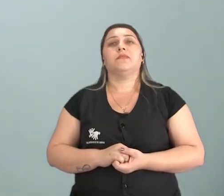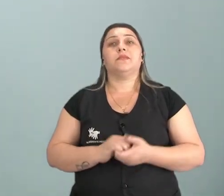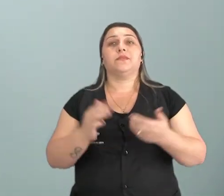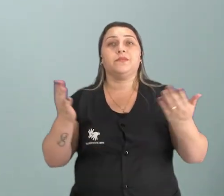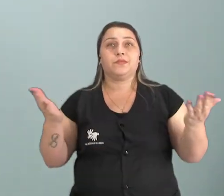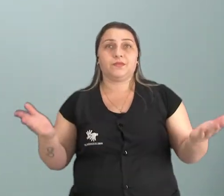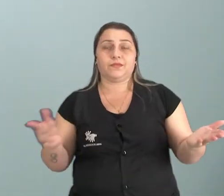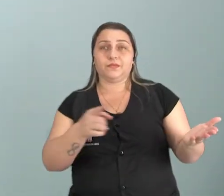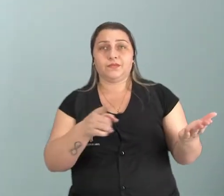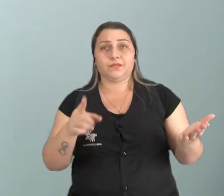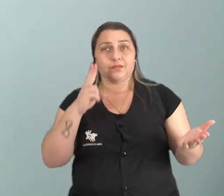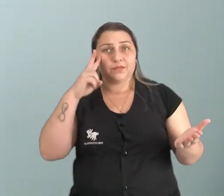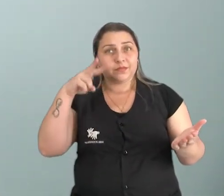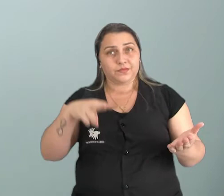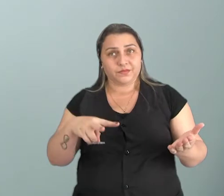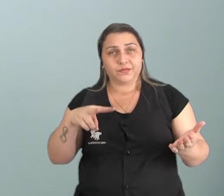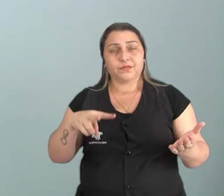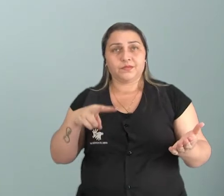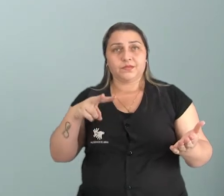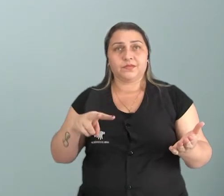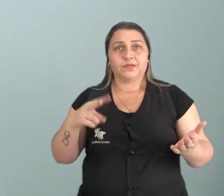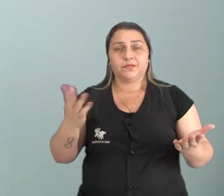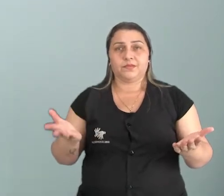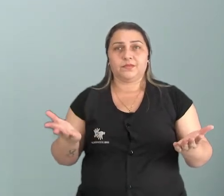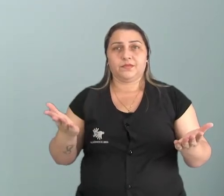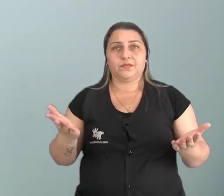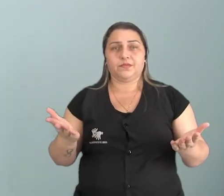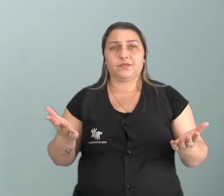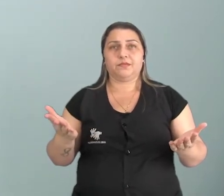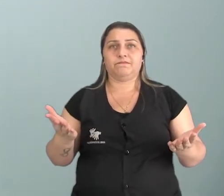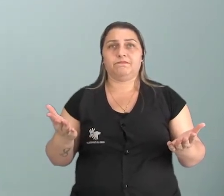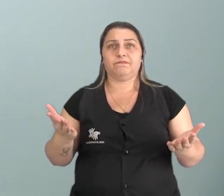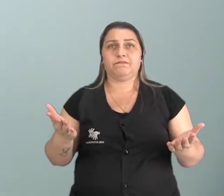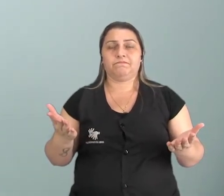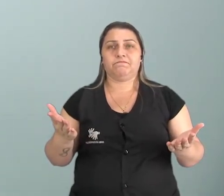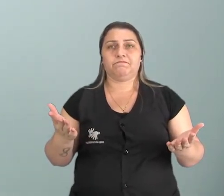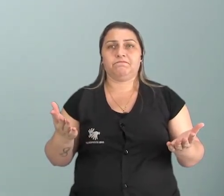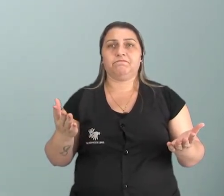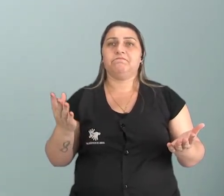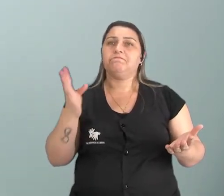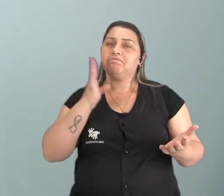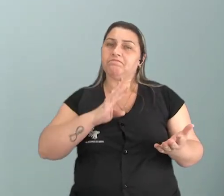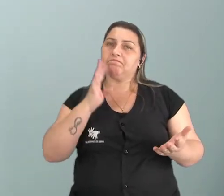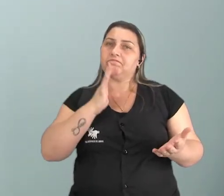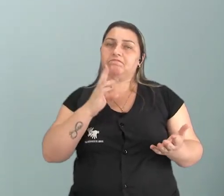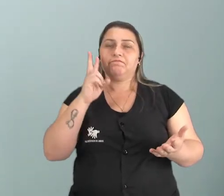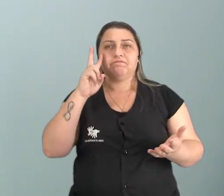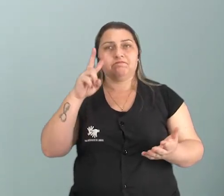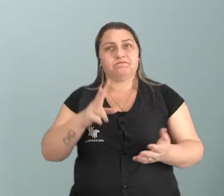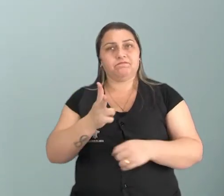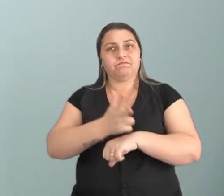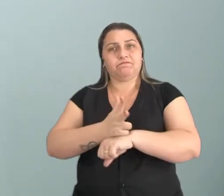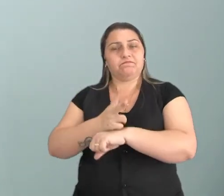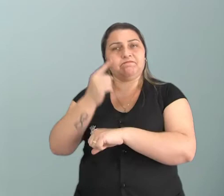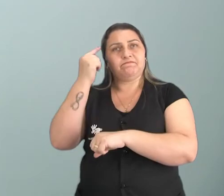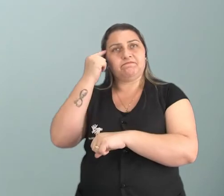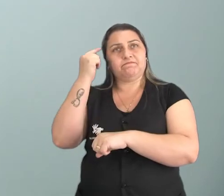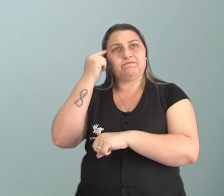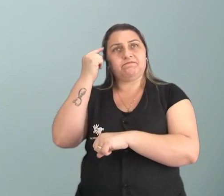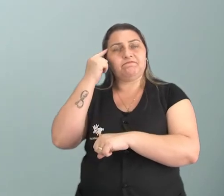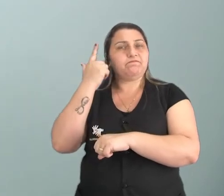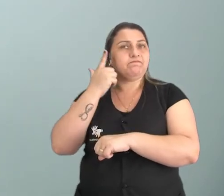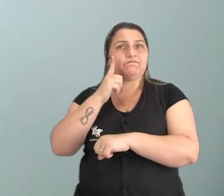Então, gente, vocês puderam ver, né, que é muito interessante. Quando a gente olha um vídeo desse, a gente pensa que a gente